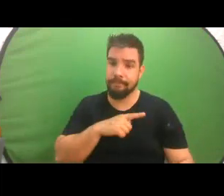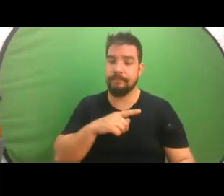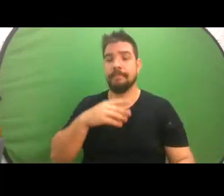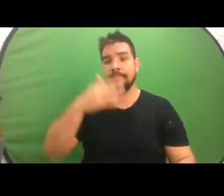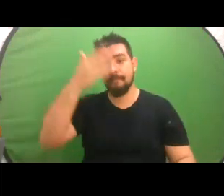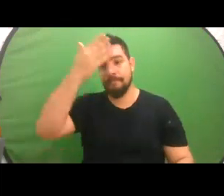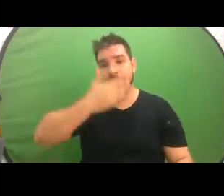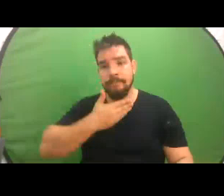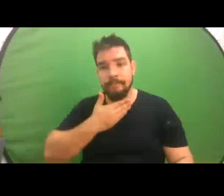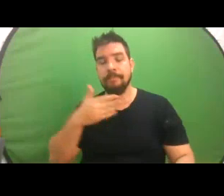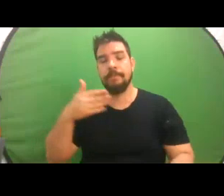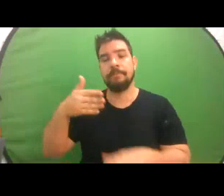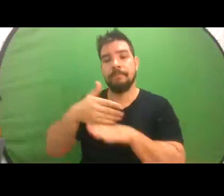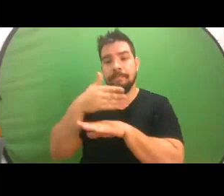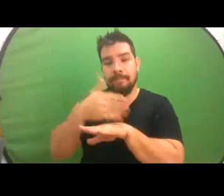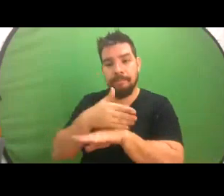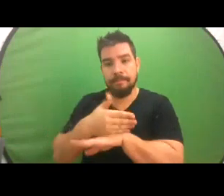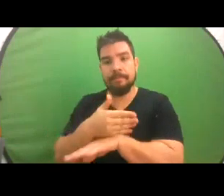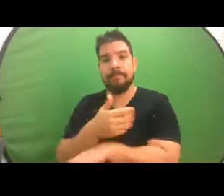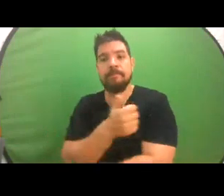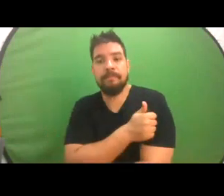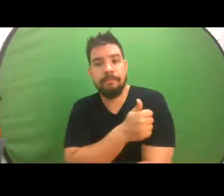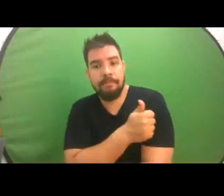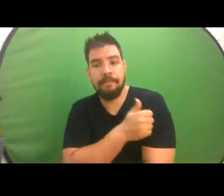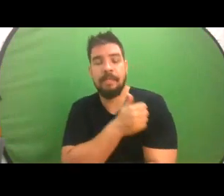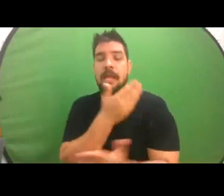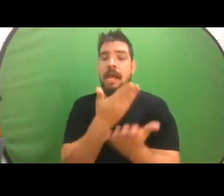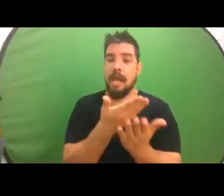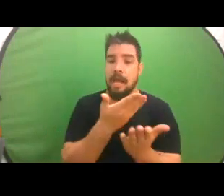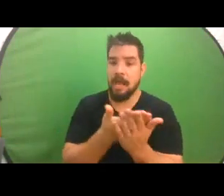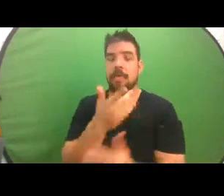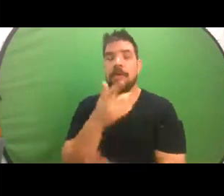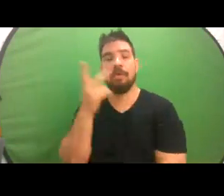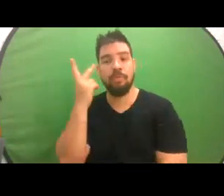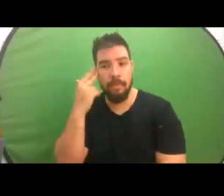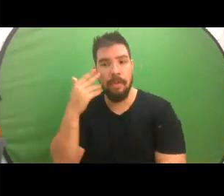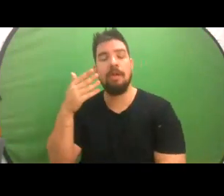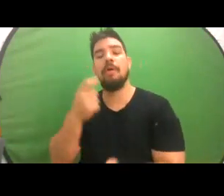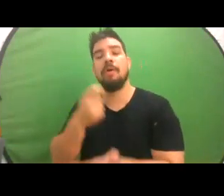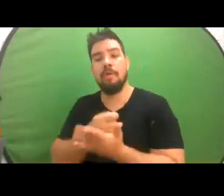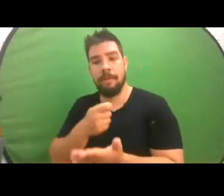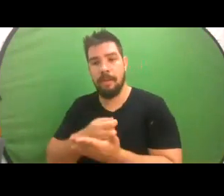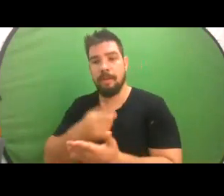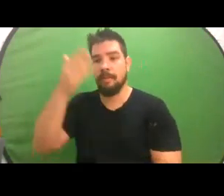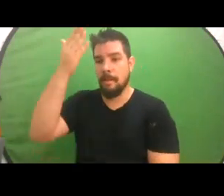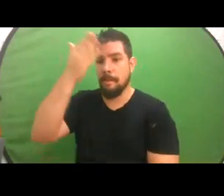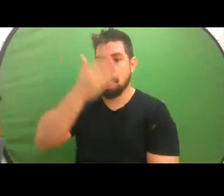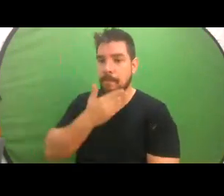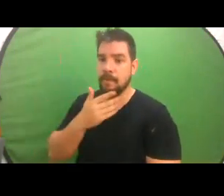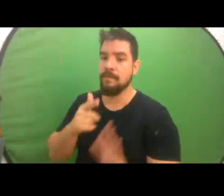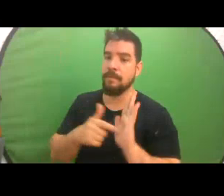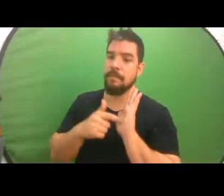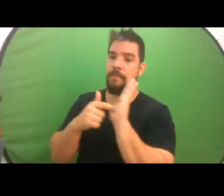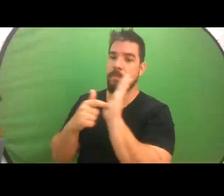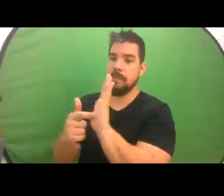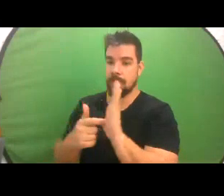para comprovar que houve aluno, que houve aula, né? Numa necessidade de comprovação,